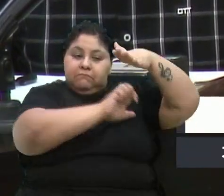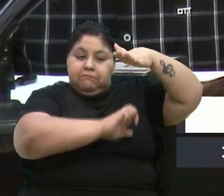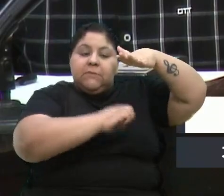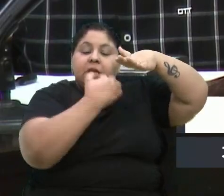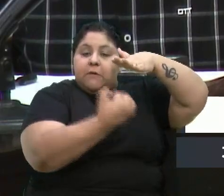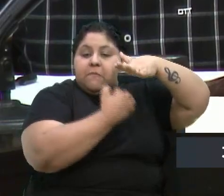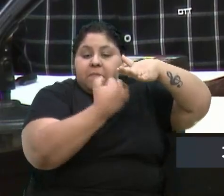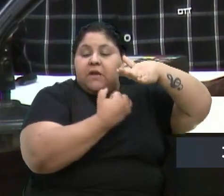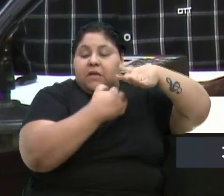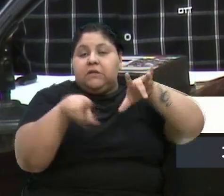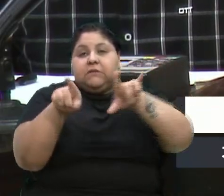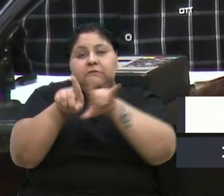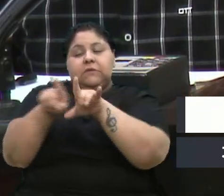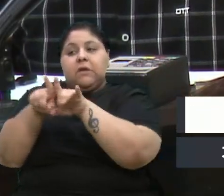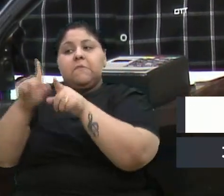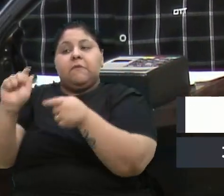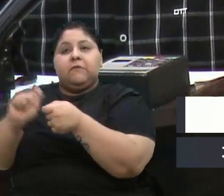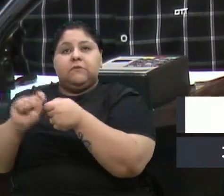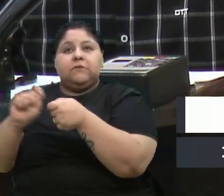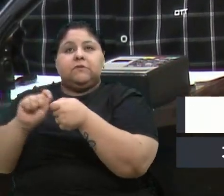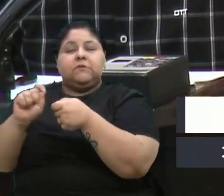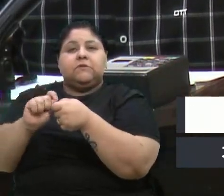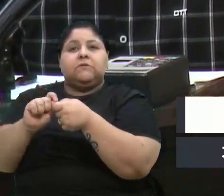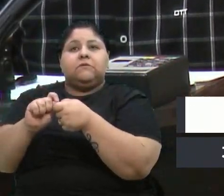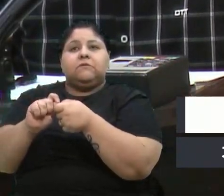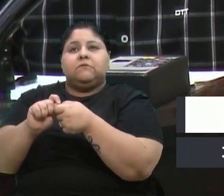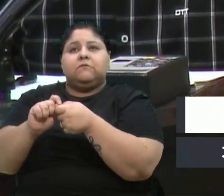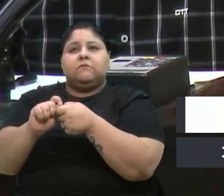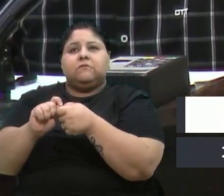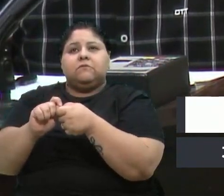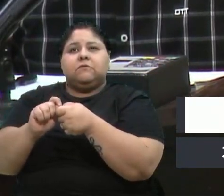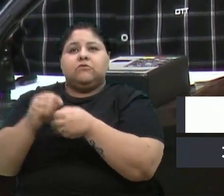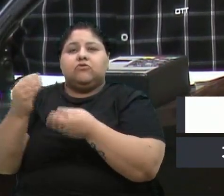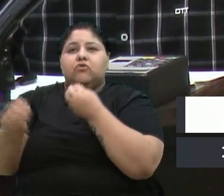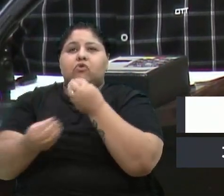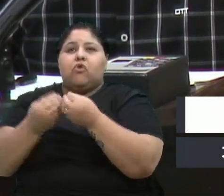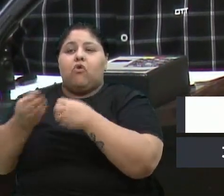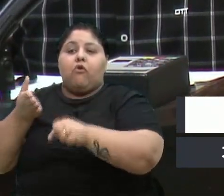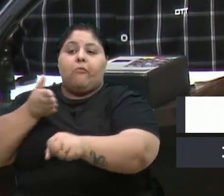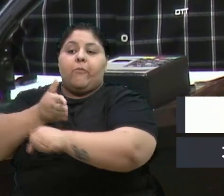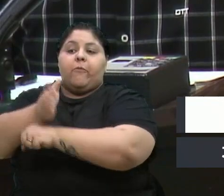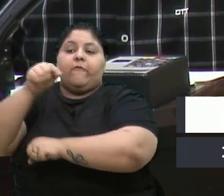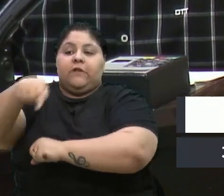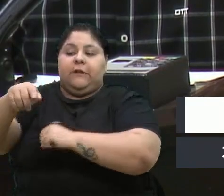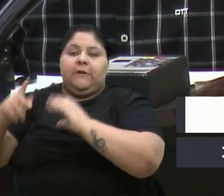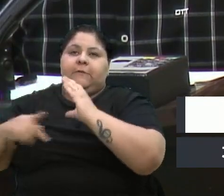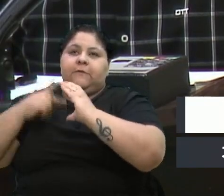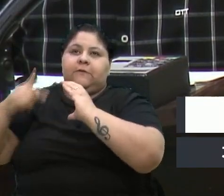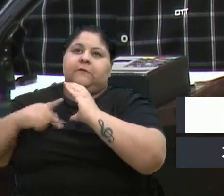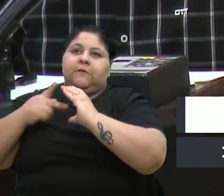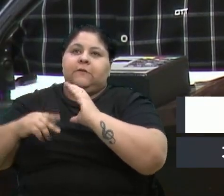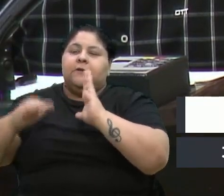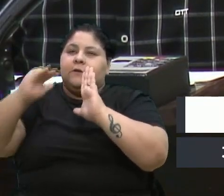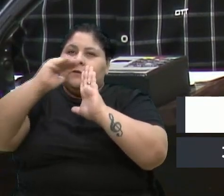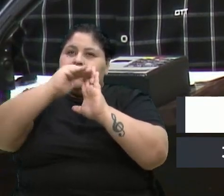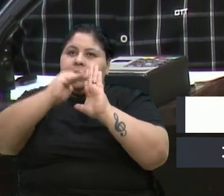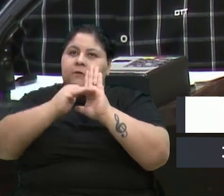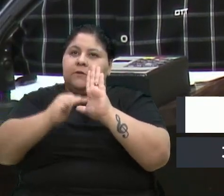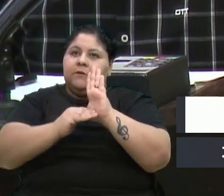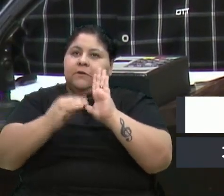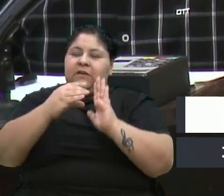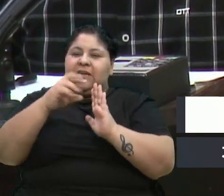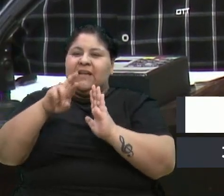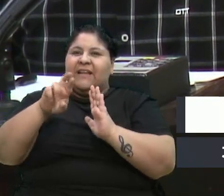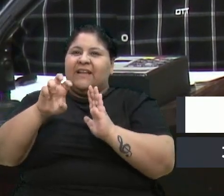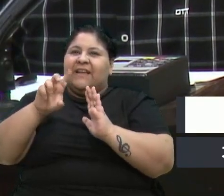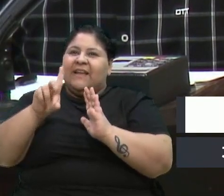também faz jus de como a gente aprovou nessa casa aqui o programa Crédito